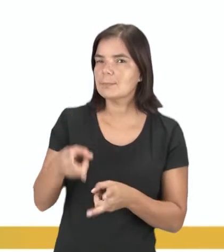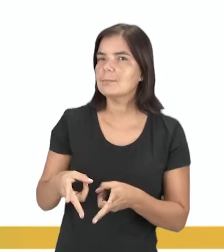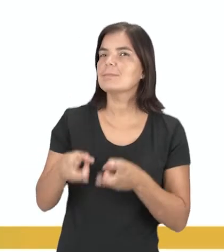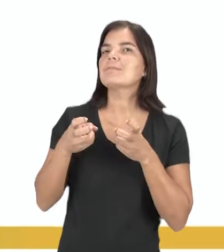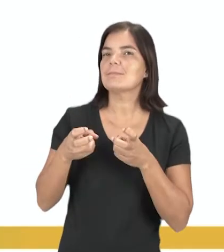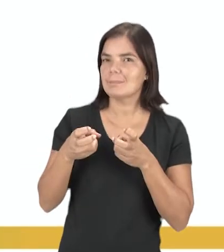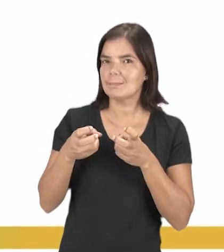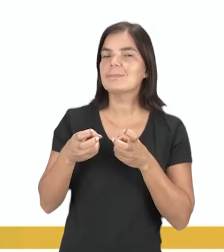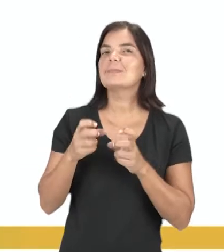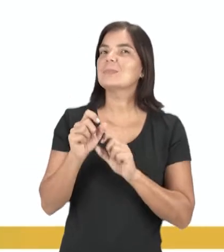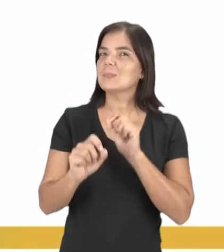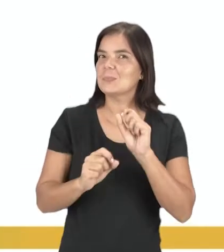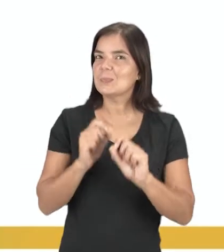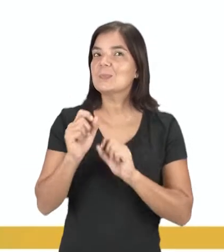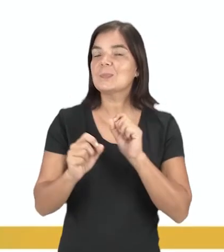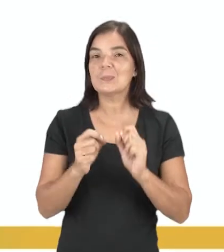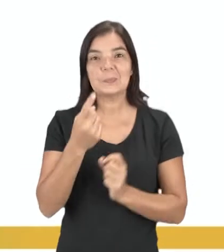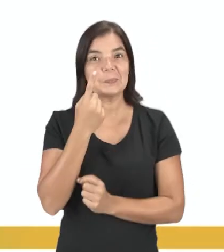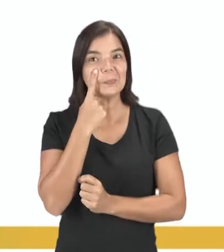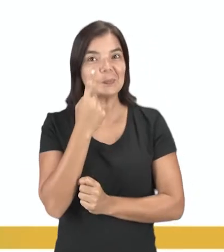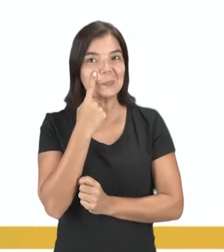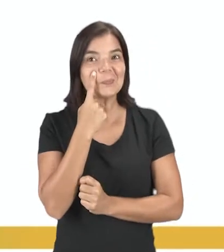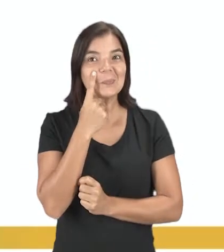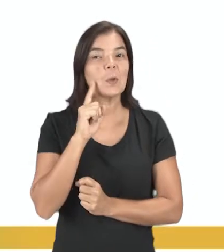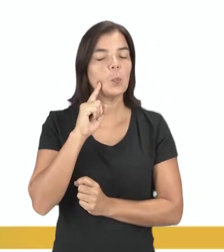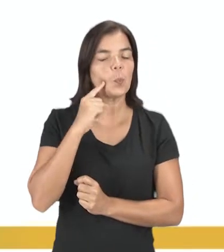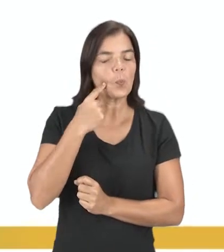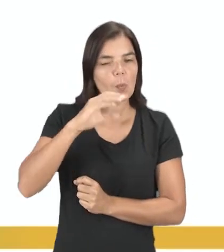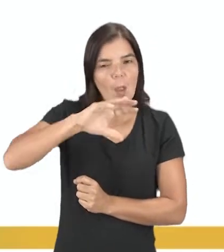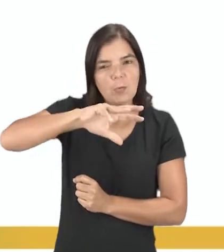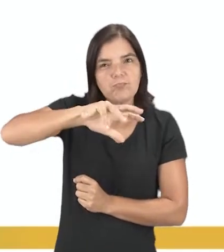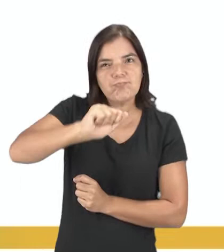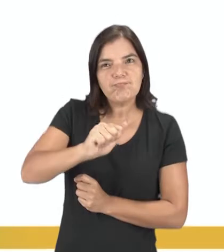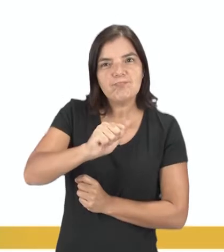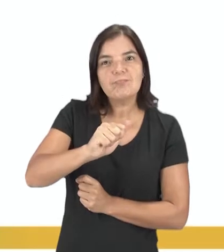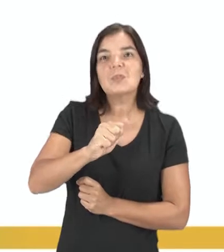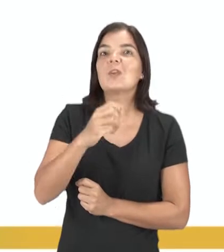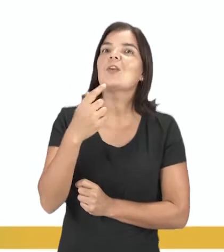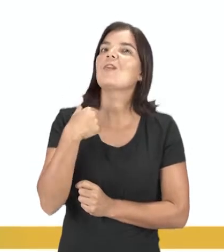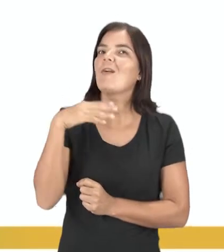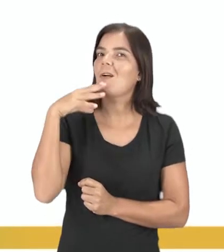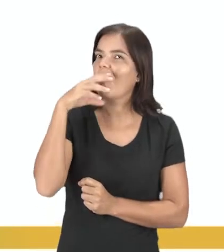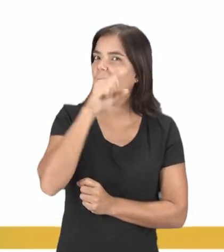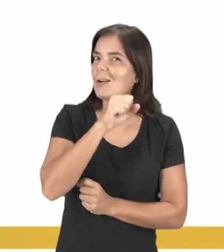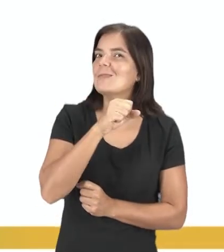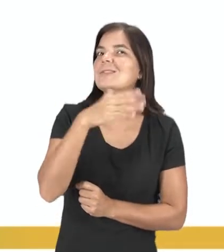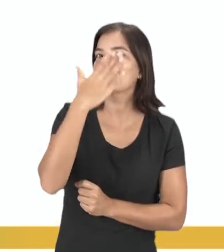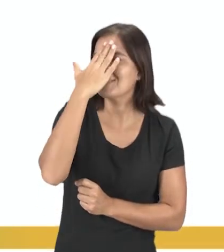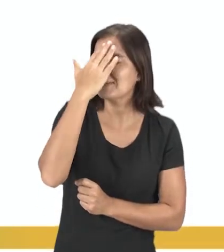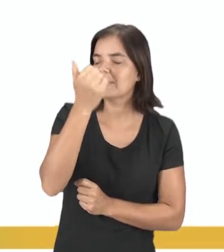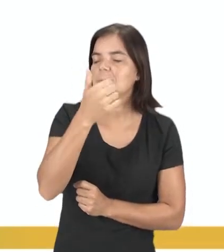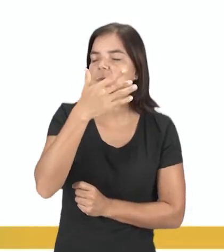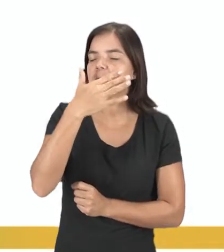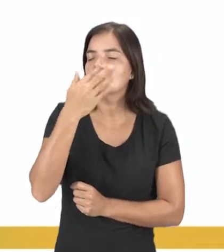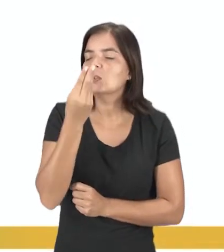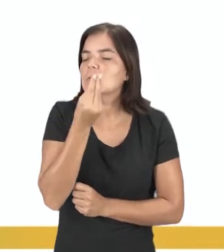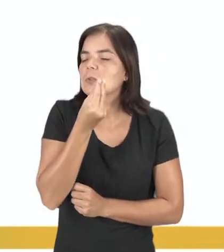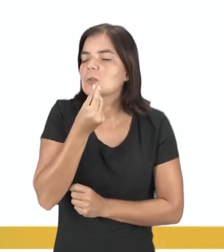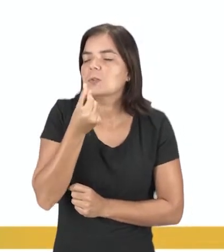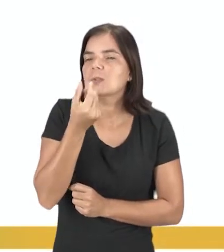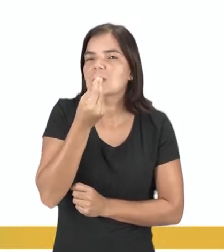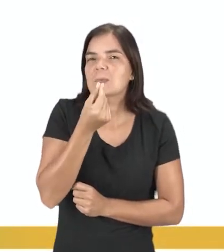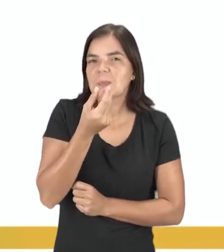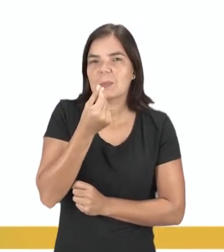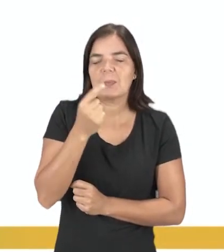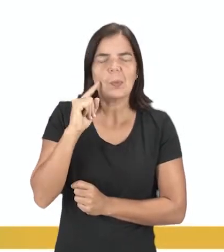ter observado, olhado um limão sendo espremido e automaticamente você sentir aquele gosto